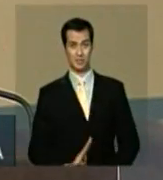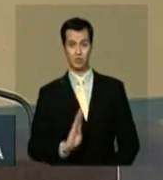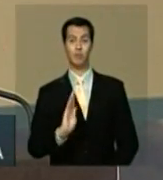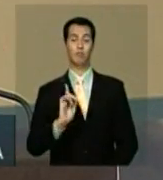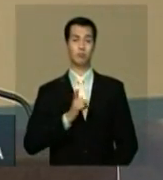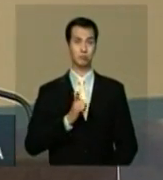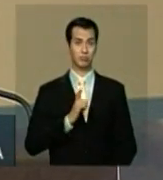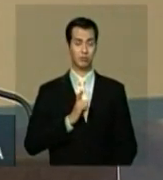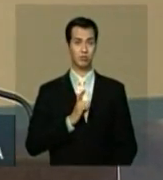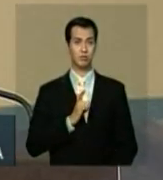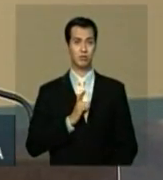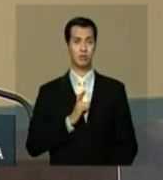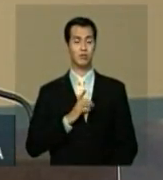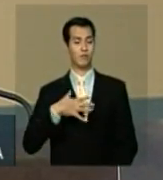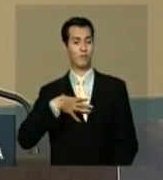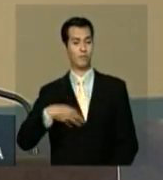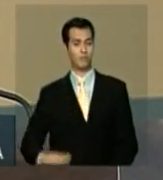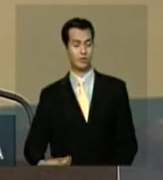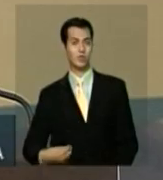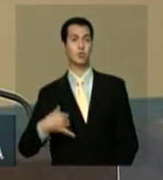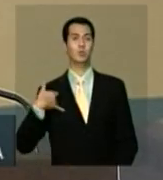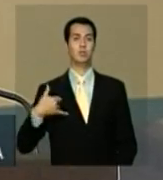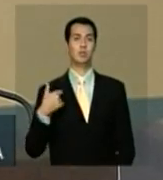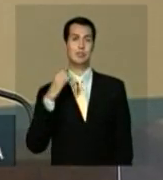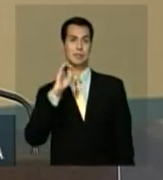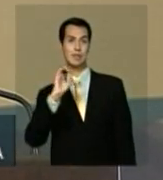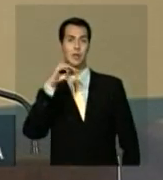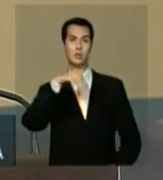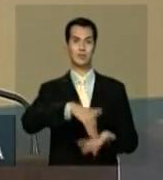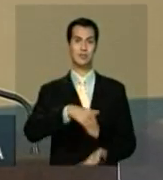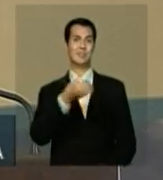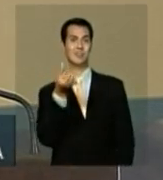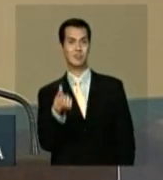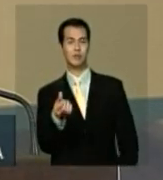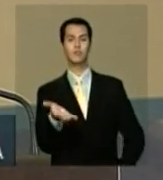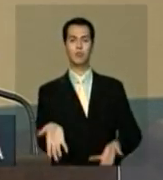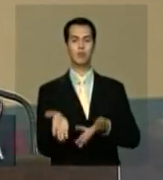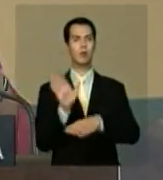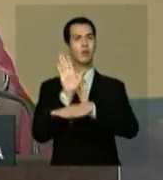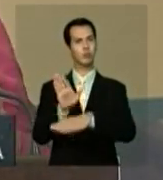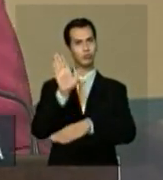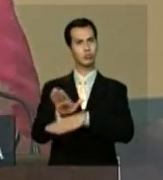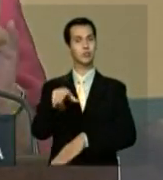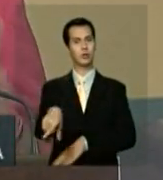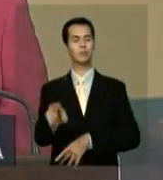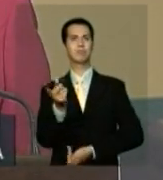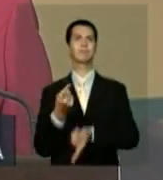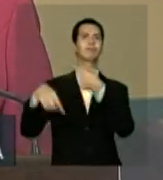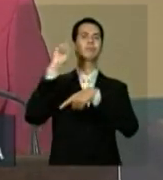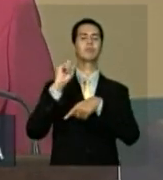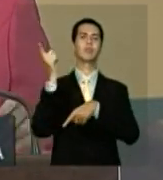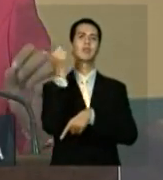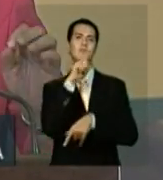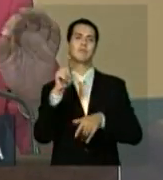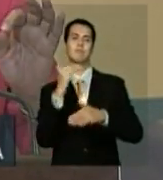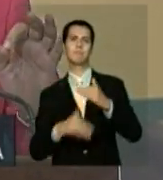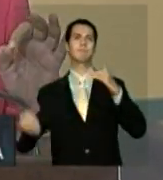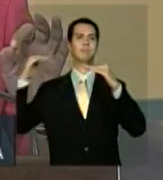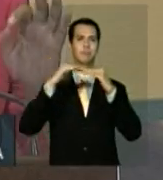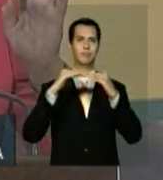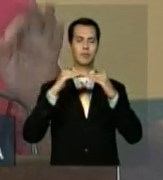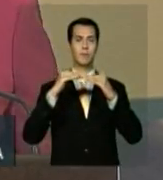tenham pelo menos uma criança de 0 a 6 anos de idade cada pessoa dessas famílias